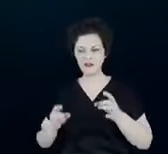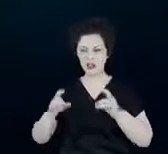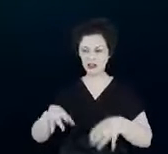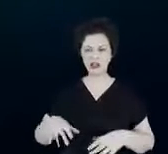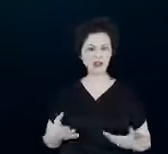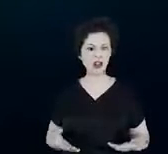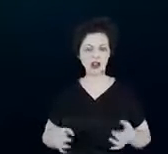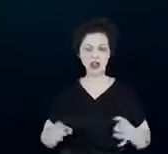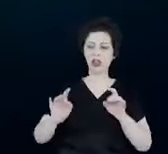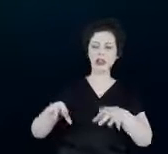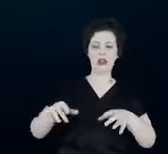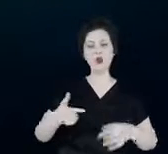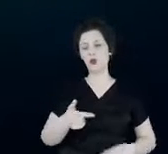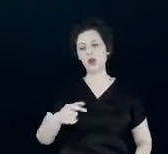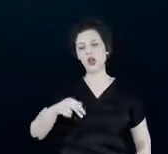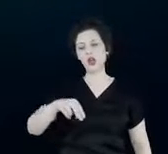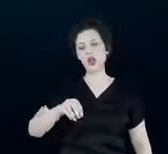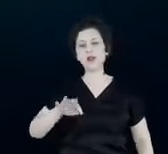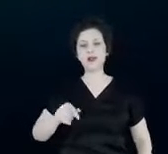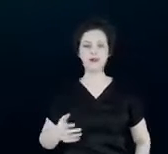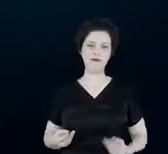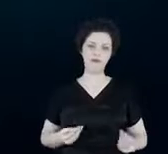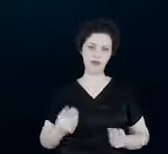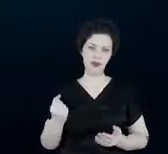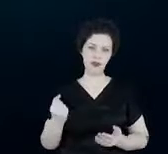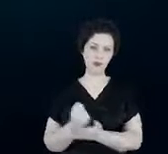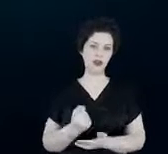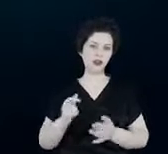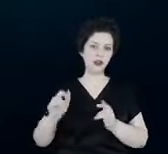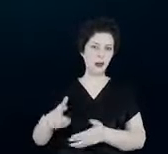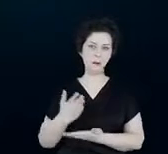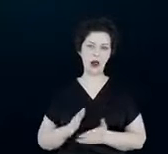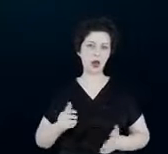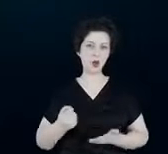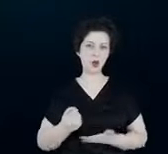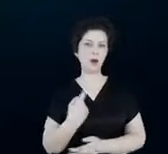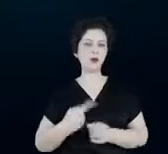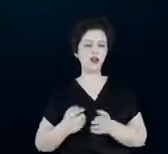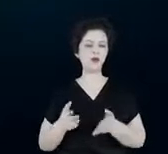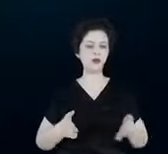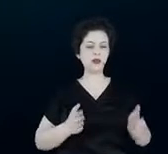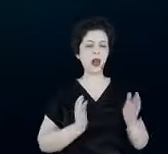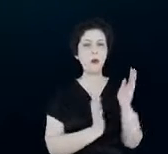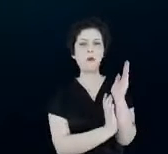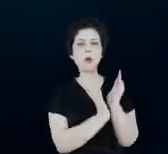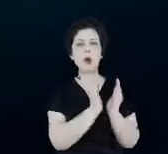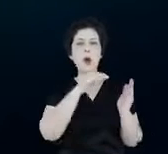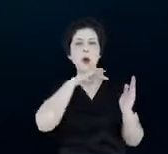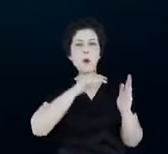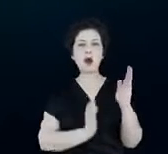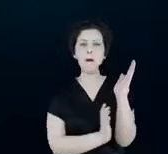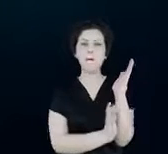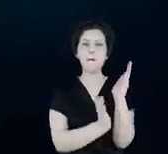usar né Você vai deixar de dar uma roupa da marca deixar de voltar comprar porque teve um processo burocrático ali ao invés de ensinarem o